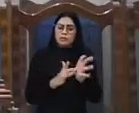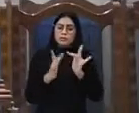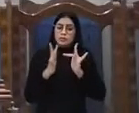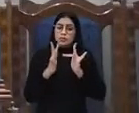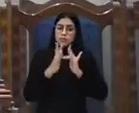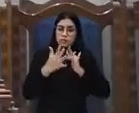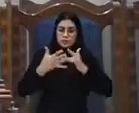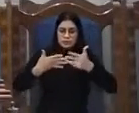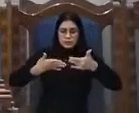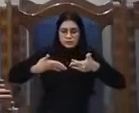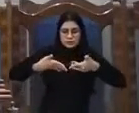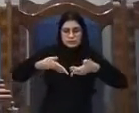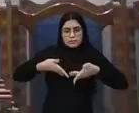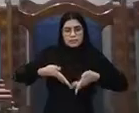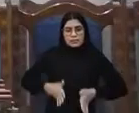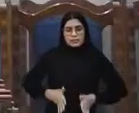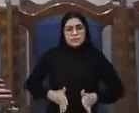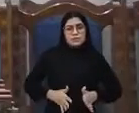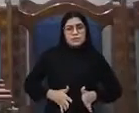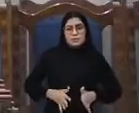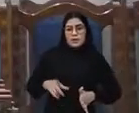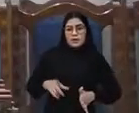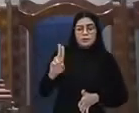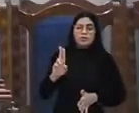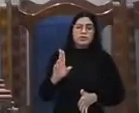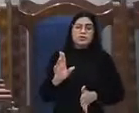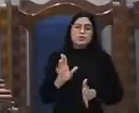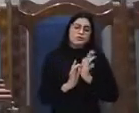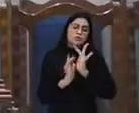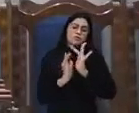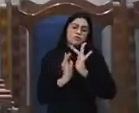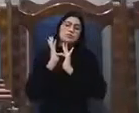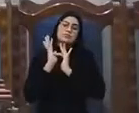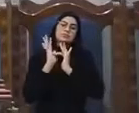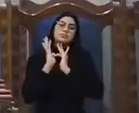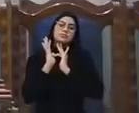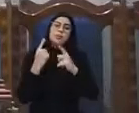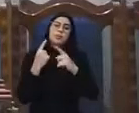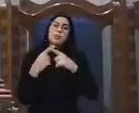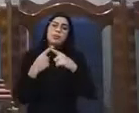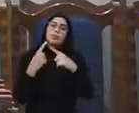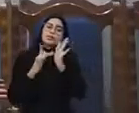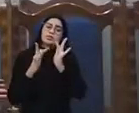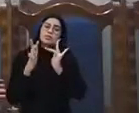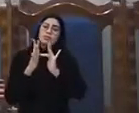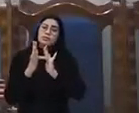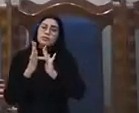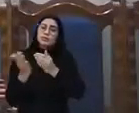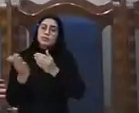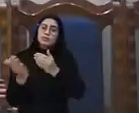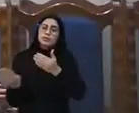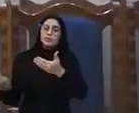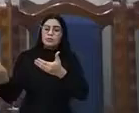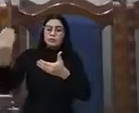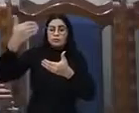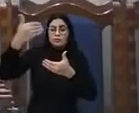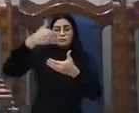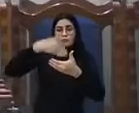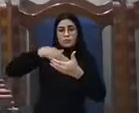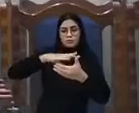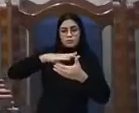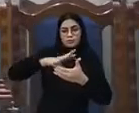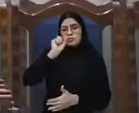dito, é Jesus. É Jesus. Porque Ele veio para salvar o